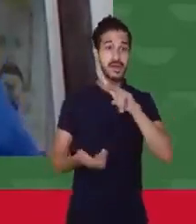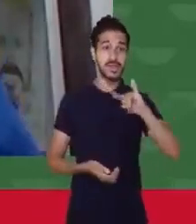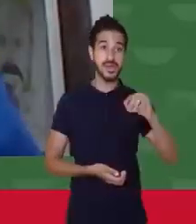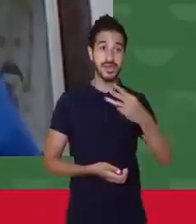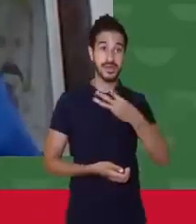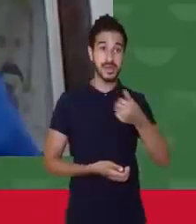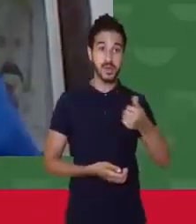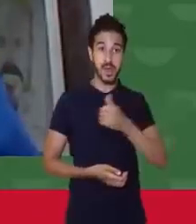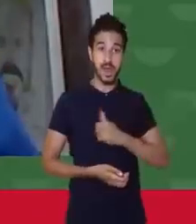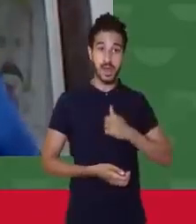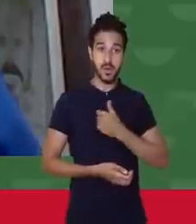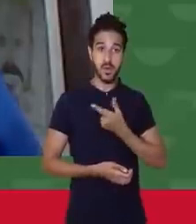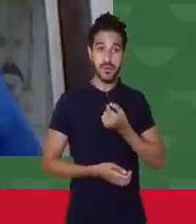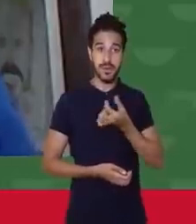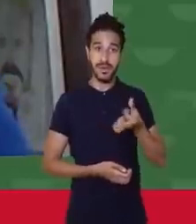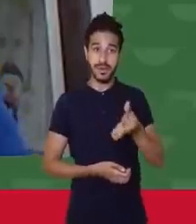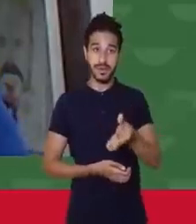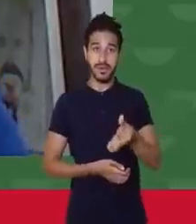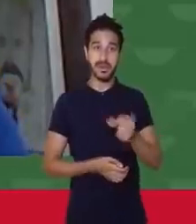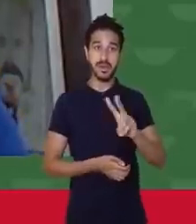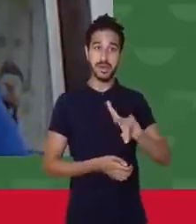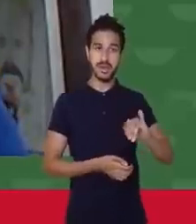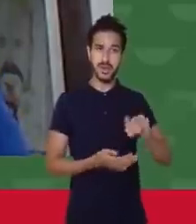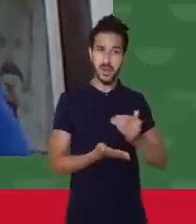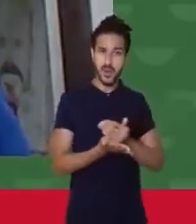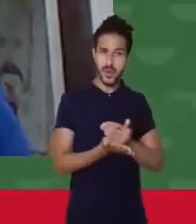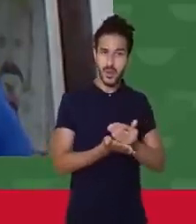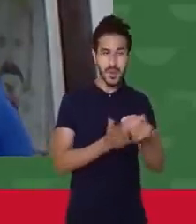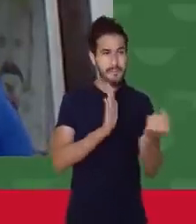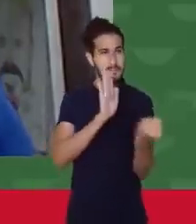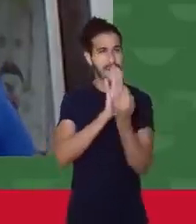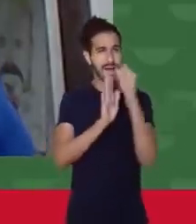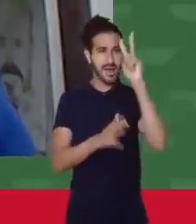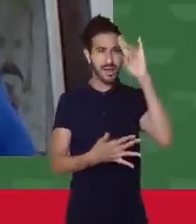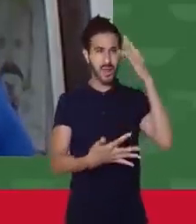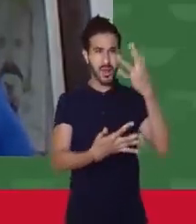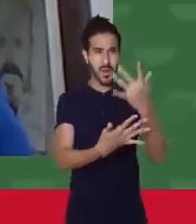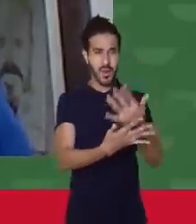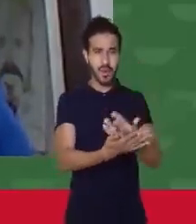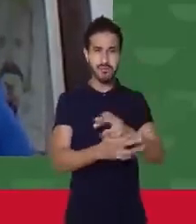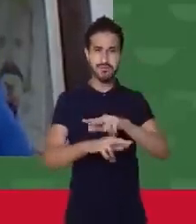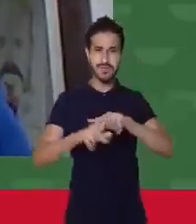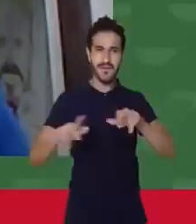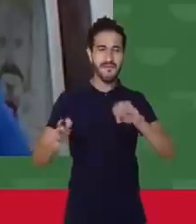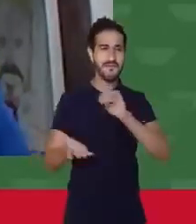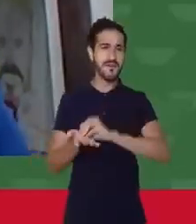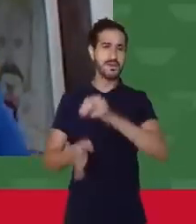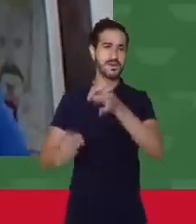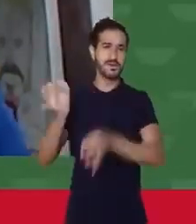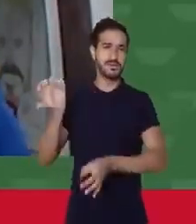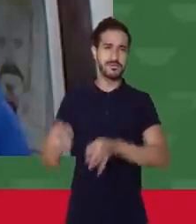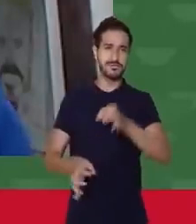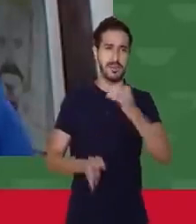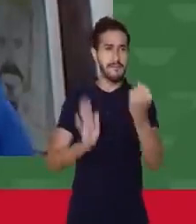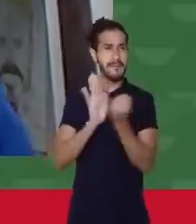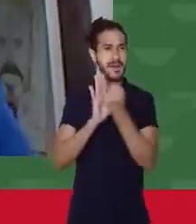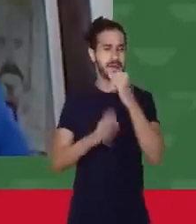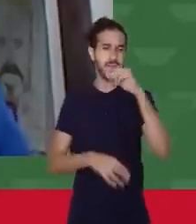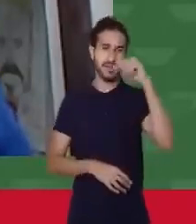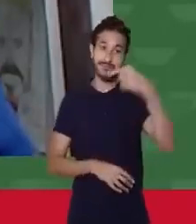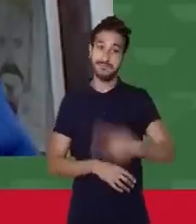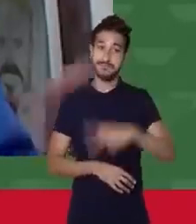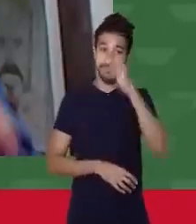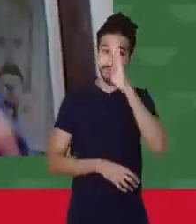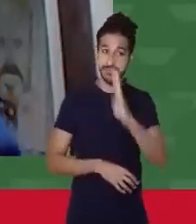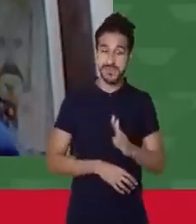de 2016, data que entrou para a história das grandes injustiças brasileiras. Naquele